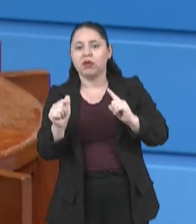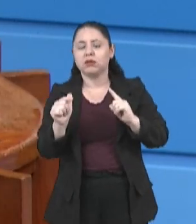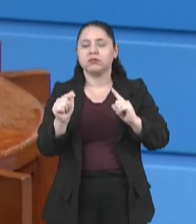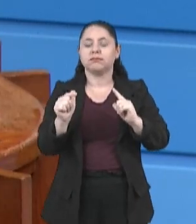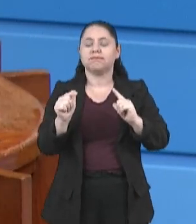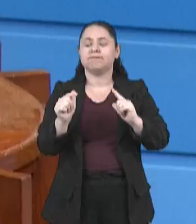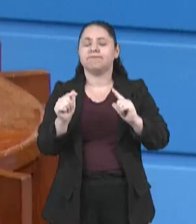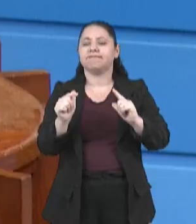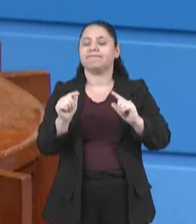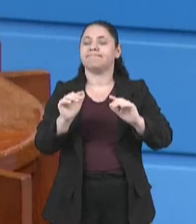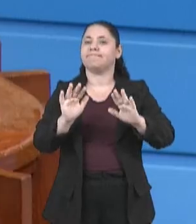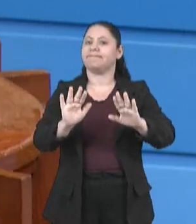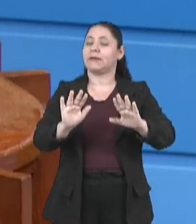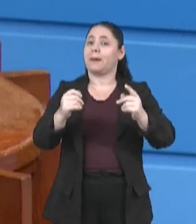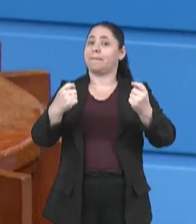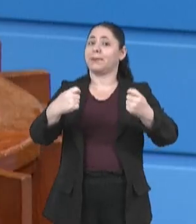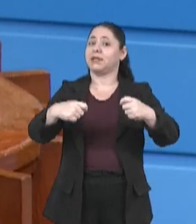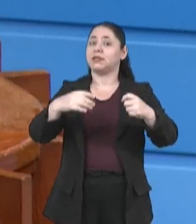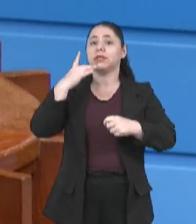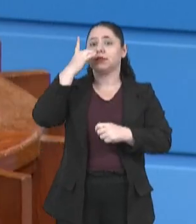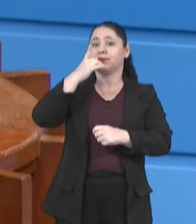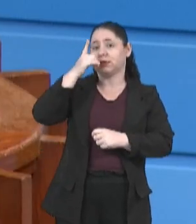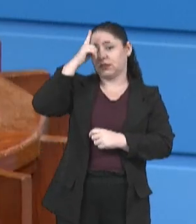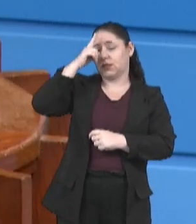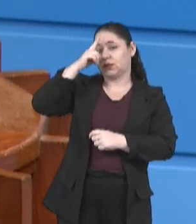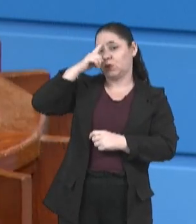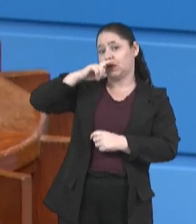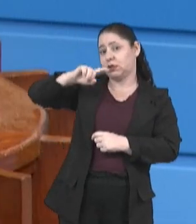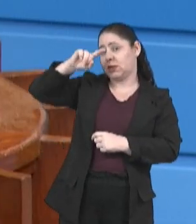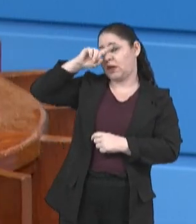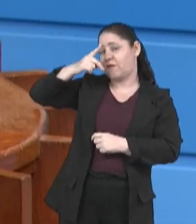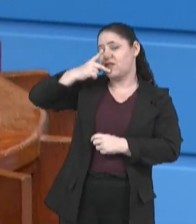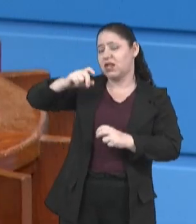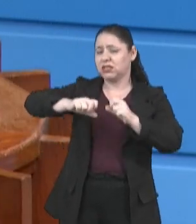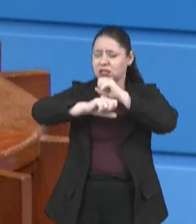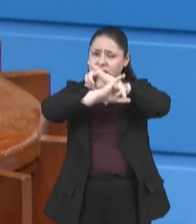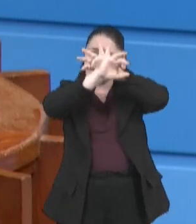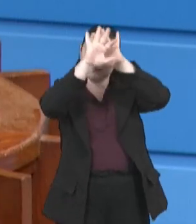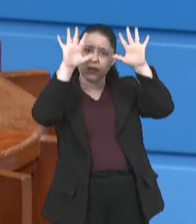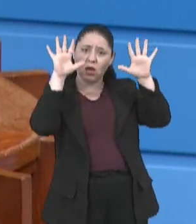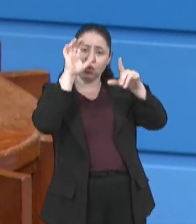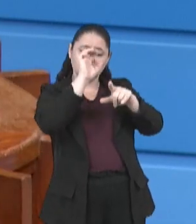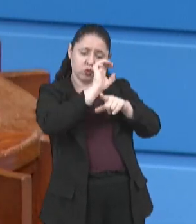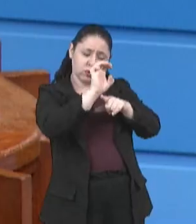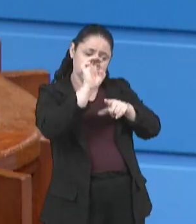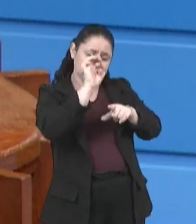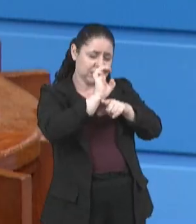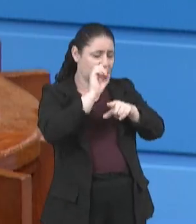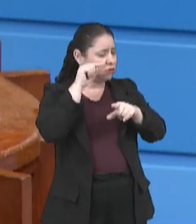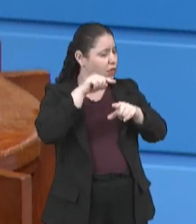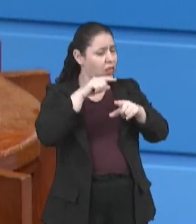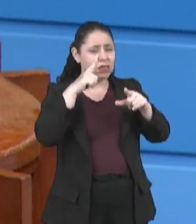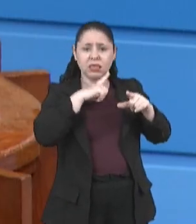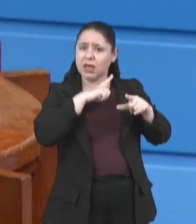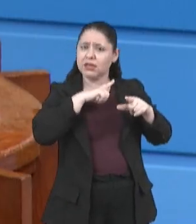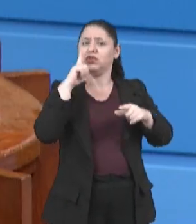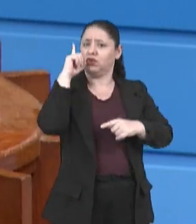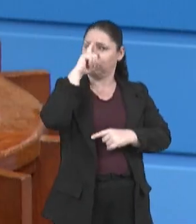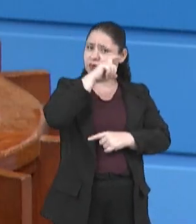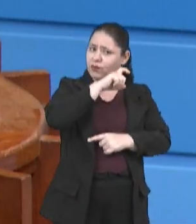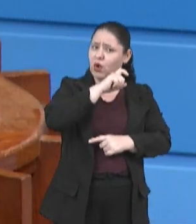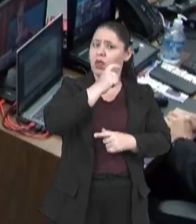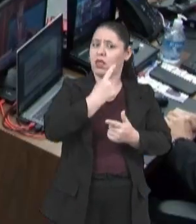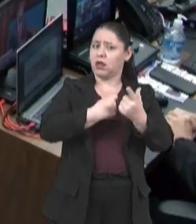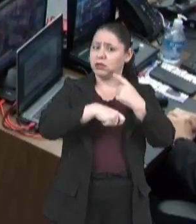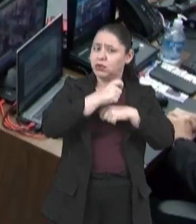Então, é preciso, deputado Zeca do PT, a gente dizer com clareza que o Estado está com